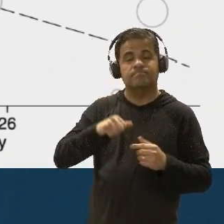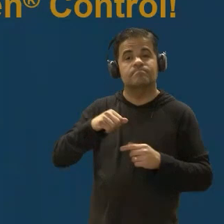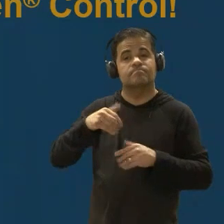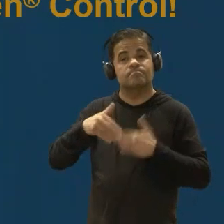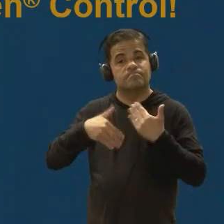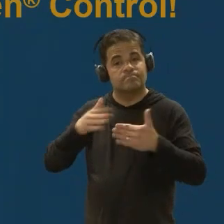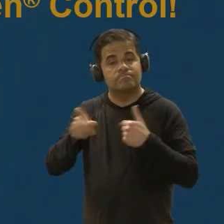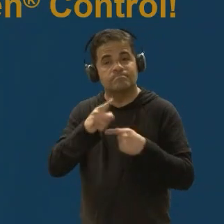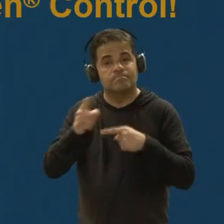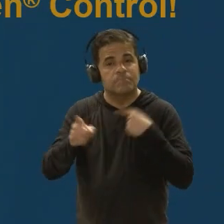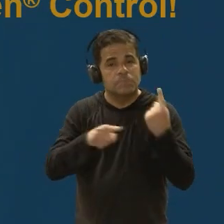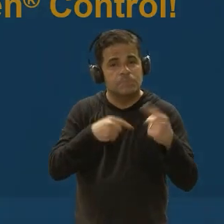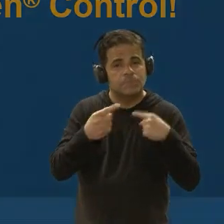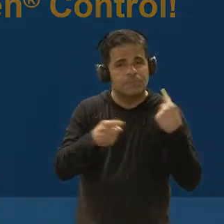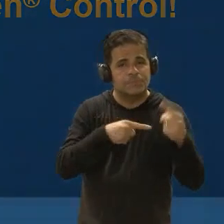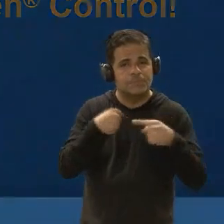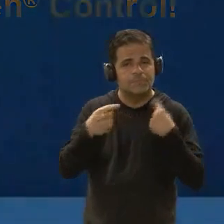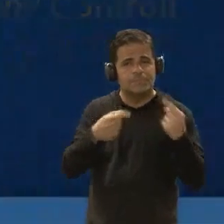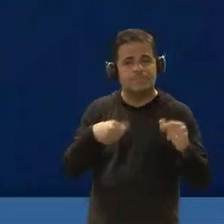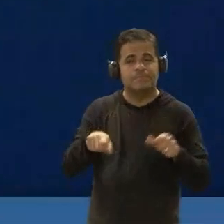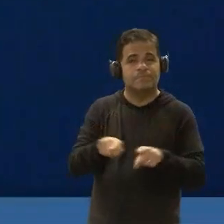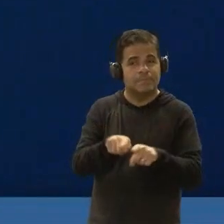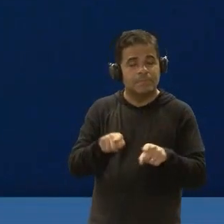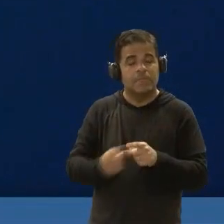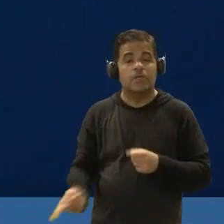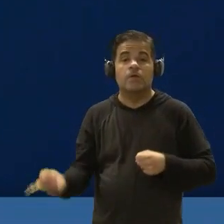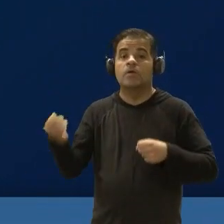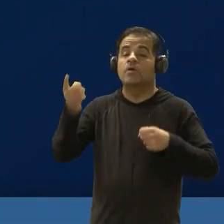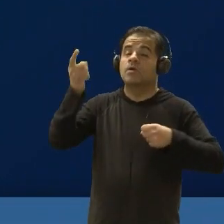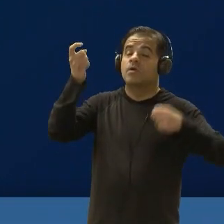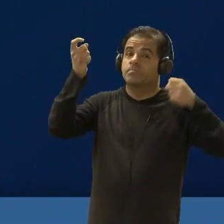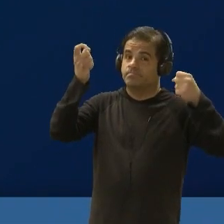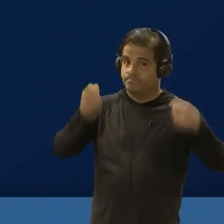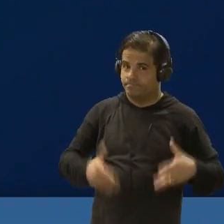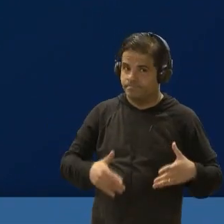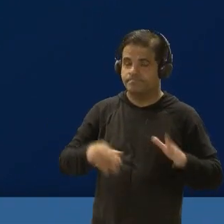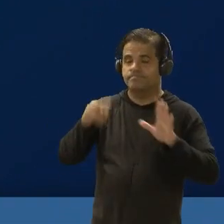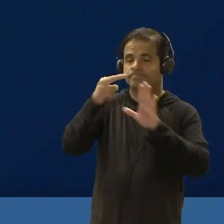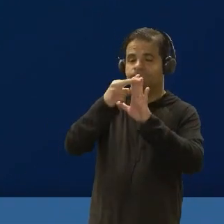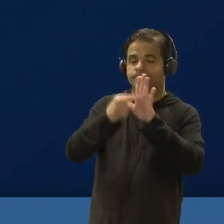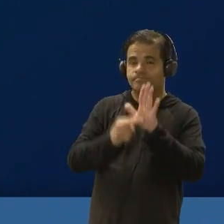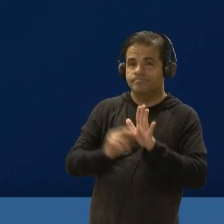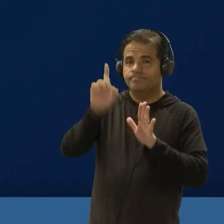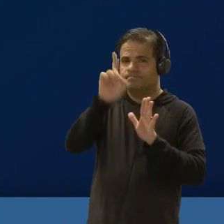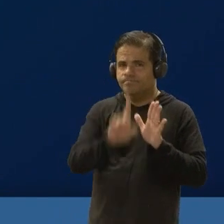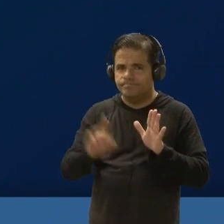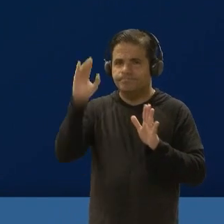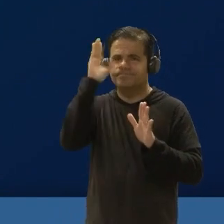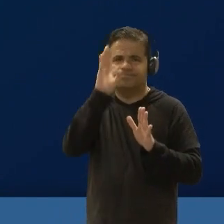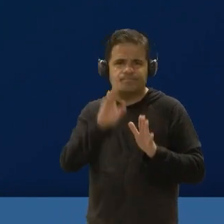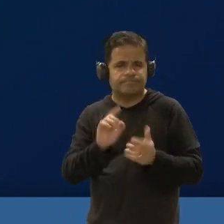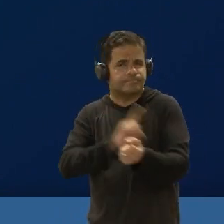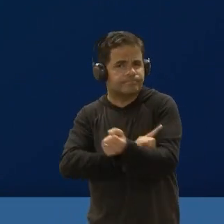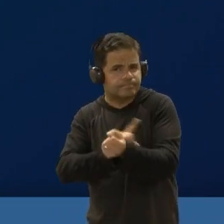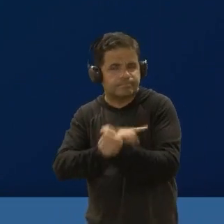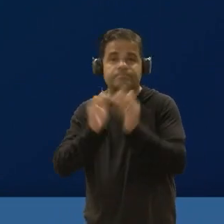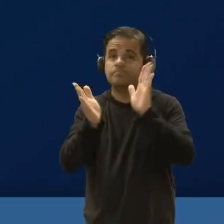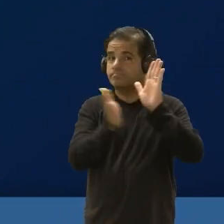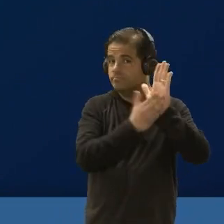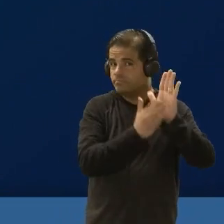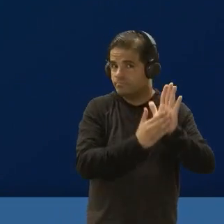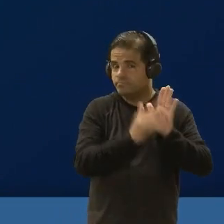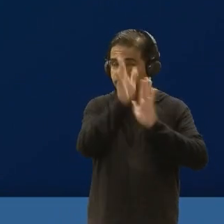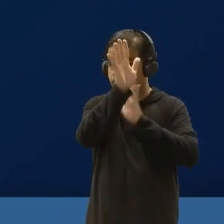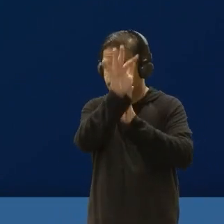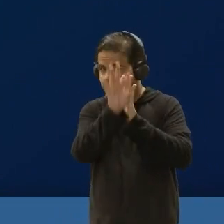mortalidade cardiovascular. Então, retomando, as diretrizes da Sociedade Brasileira de Diabetes estabelece que